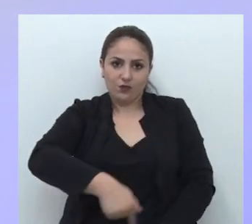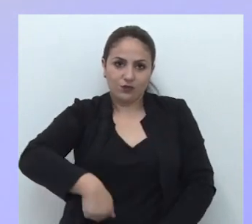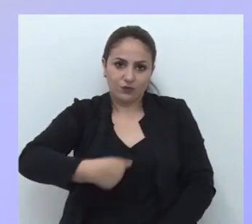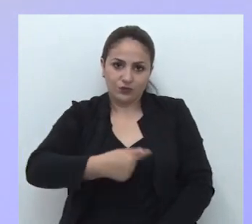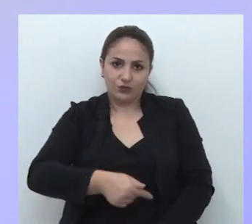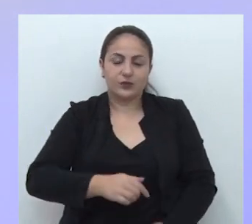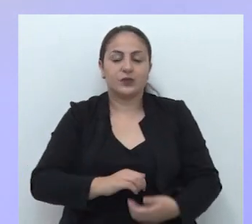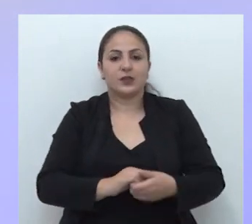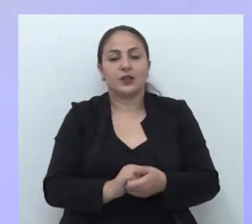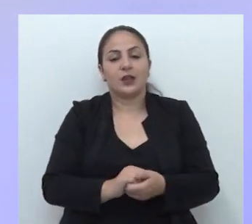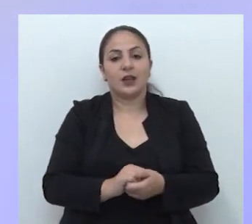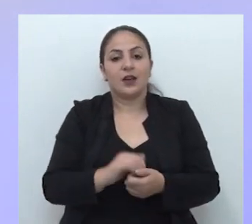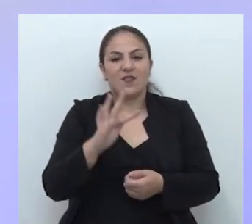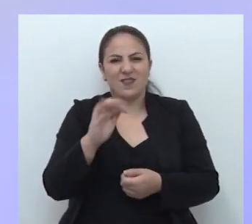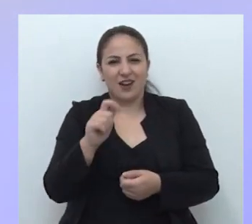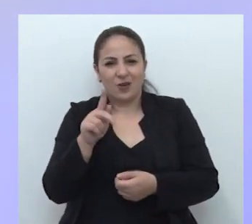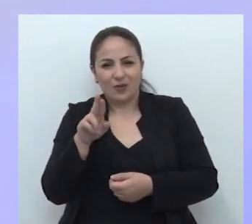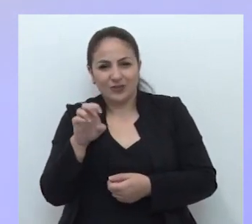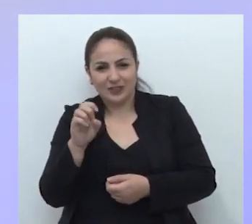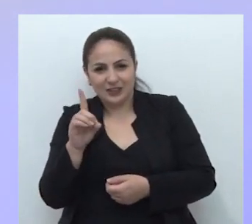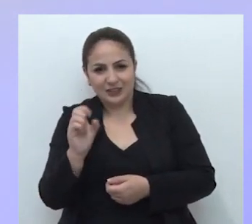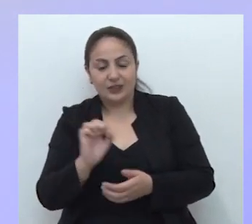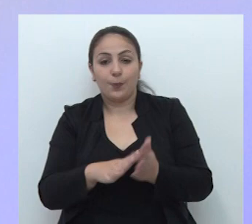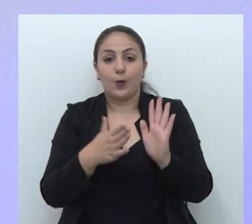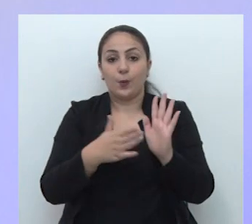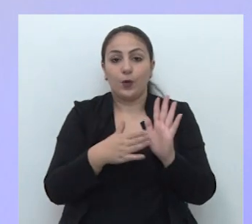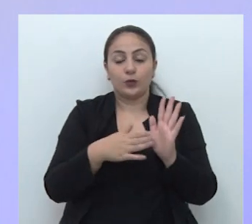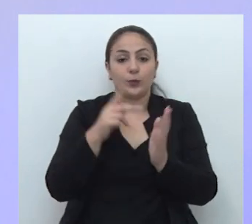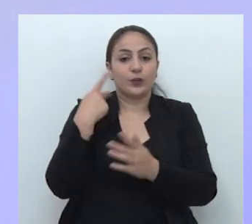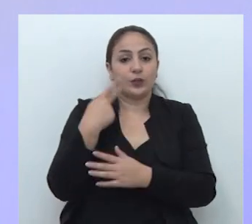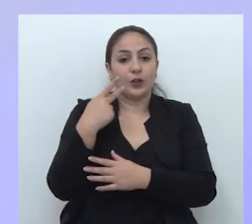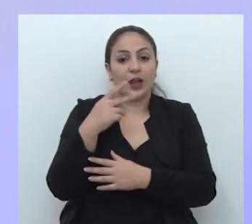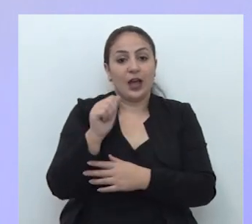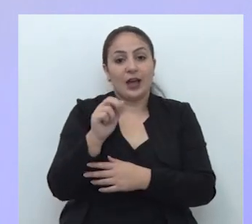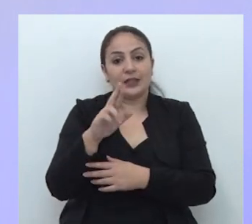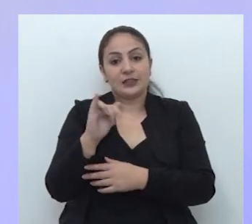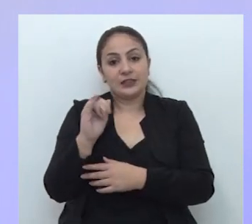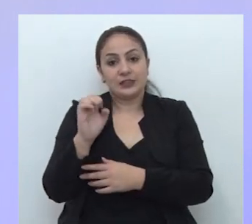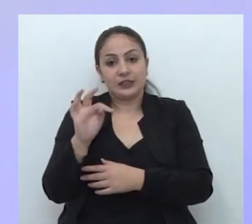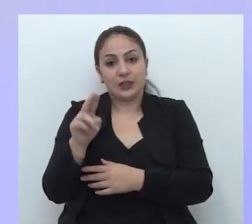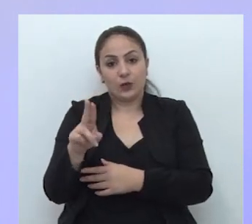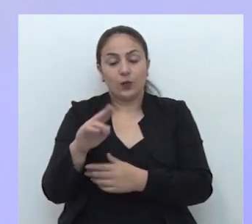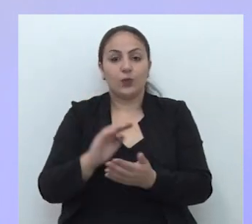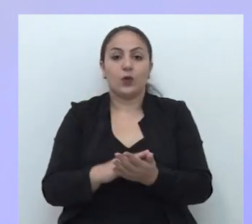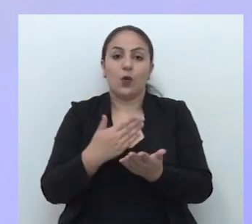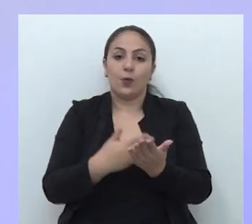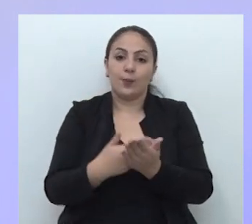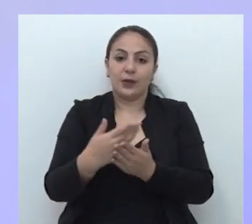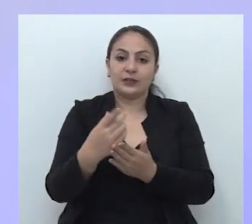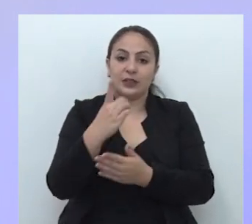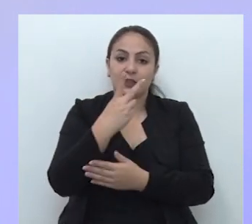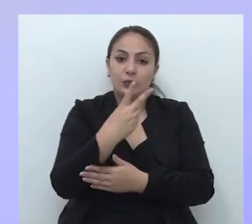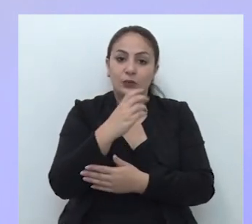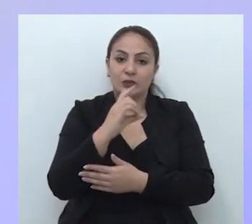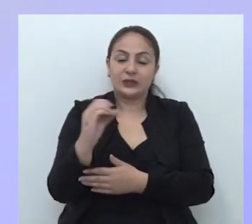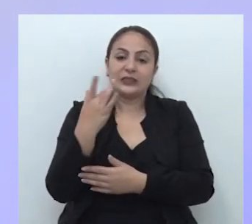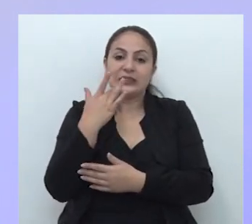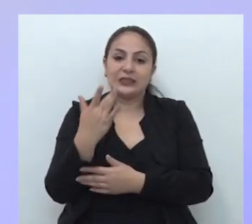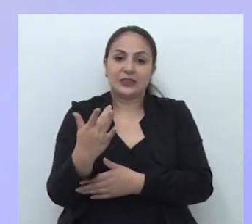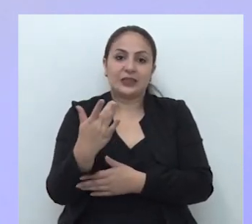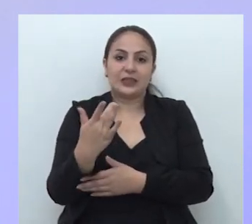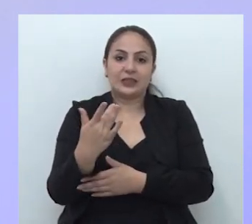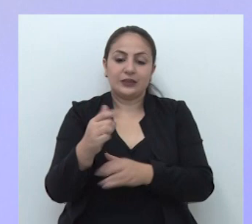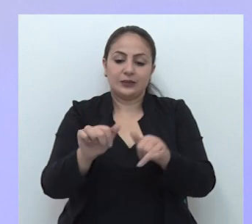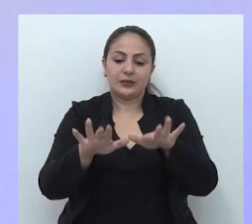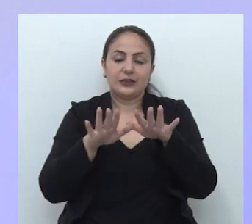A solenidade, proposta pelo vereador Aristeu Dalalana, inicia às 14h no plenário 7 de agosto.